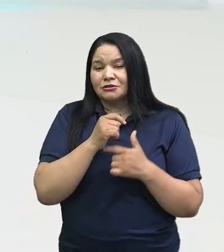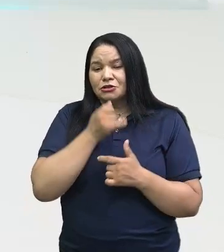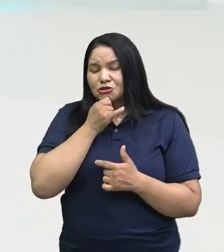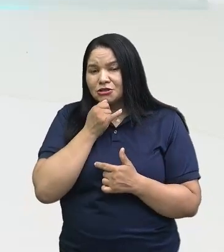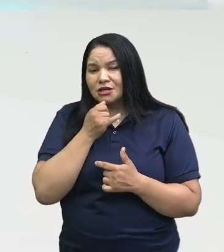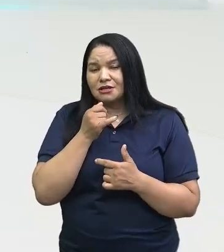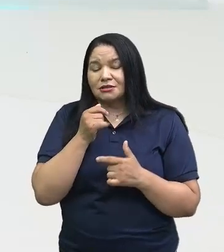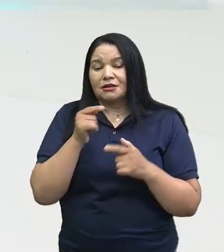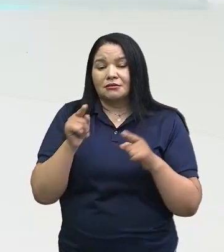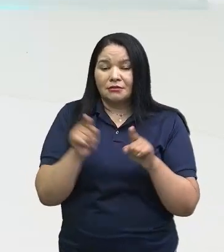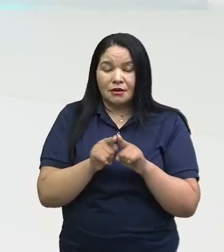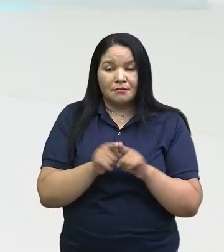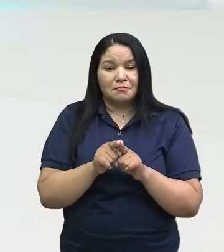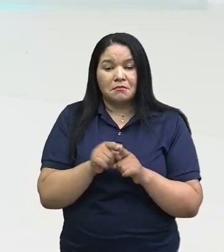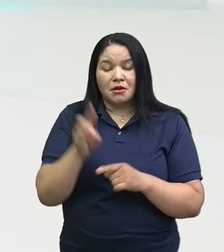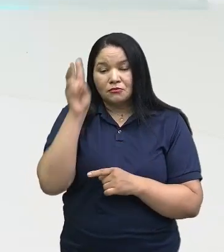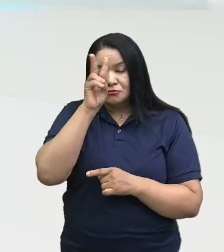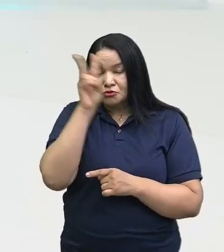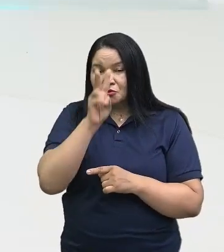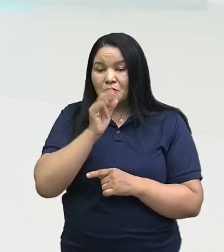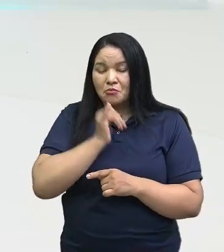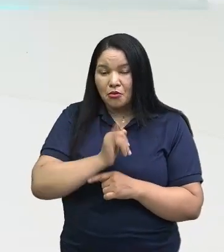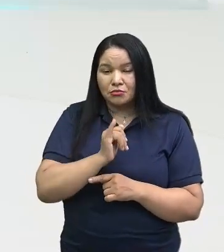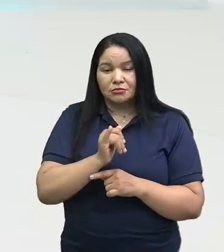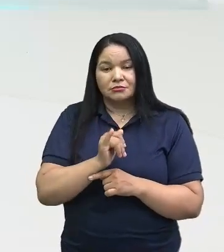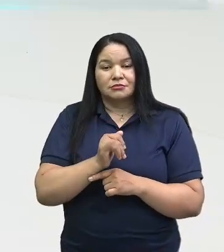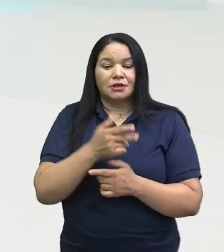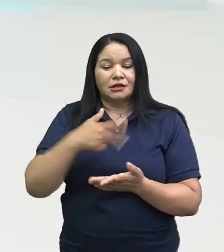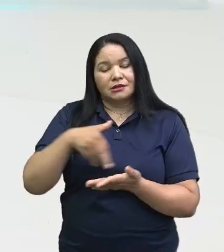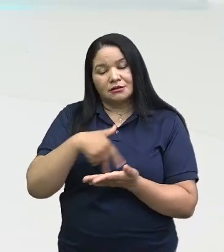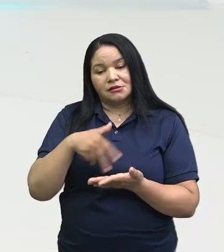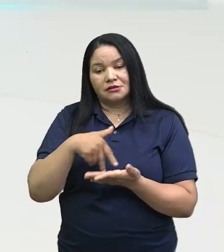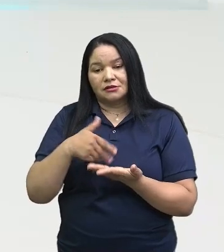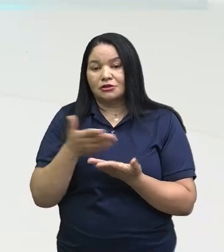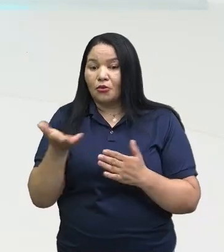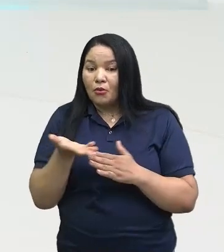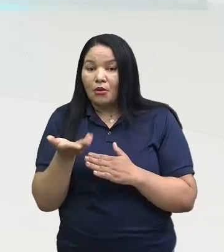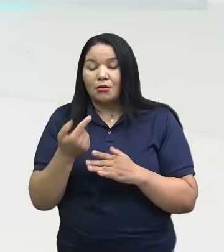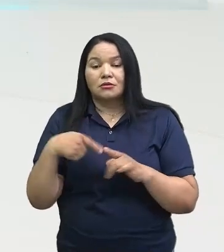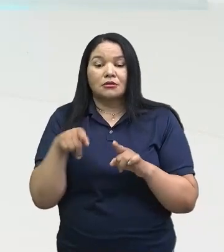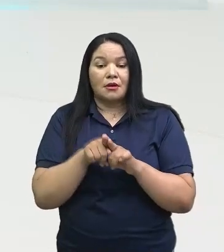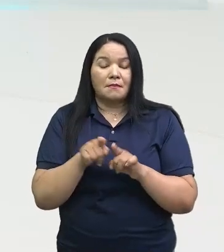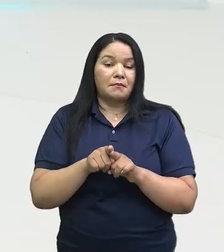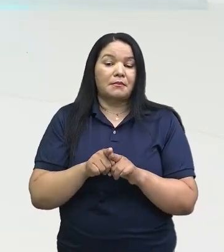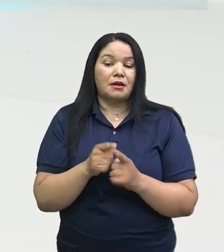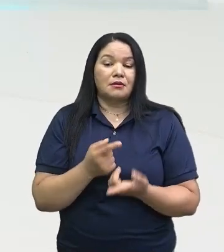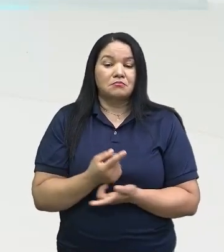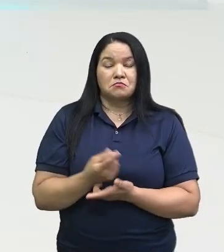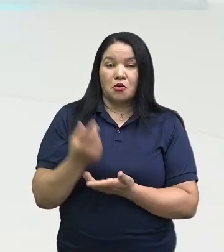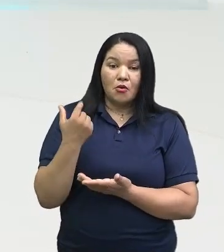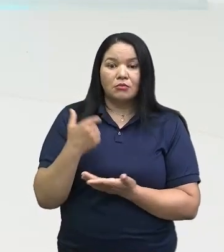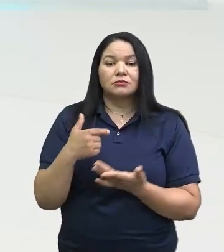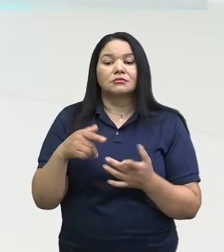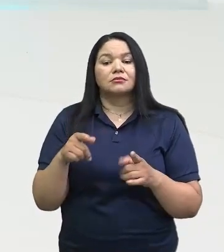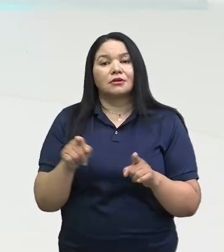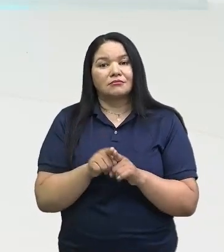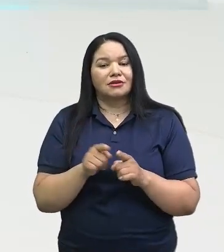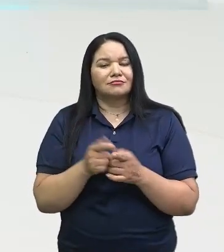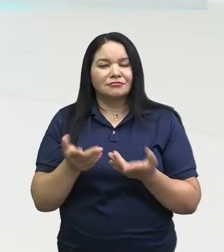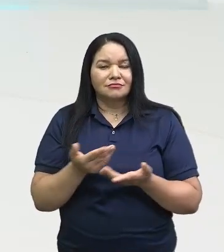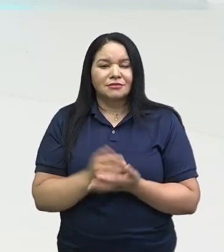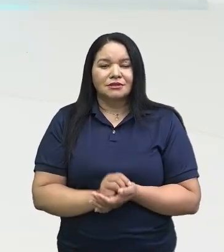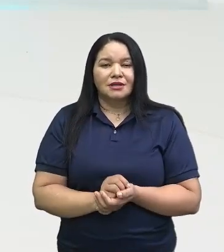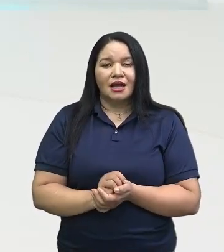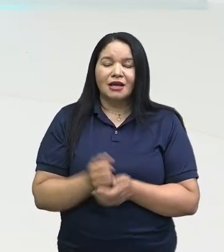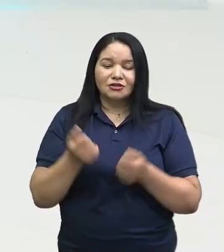contar histórias, tanto na dança clássica, na dança contemporânea. Então, nós fizemos uma viagem